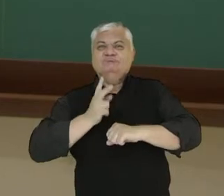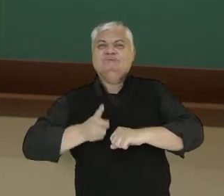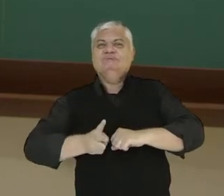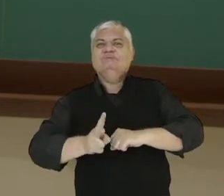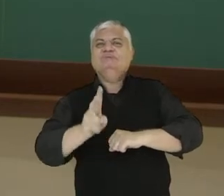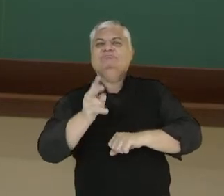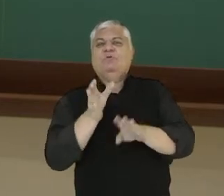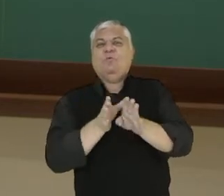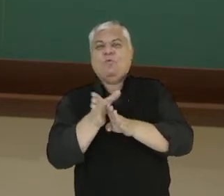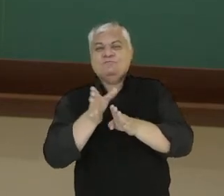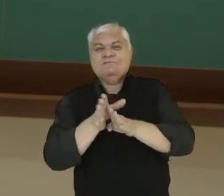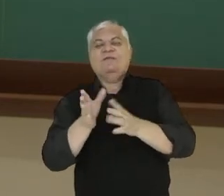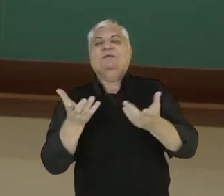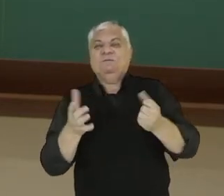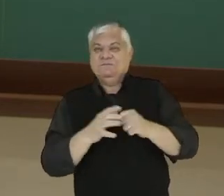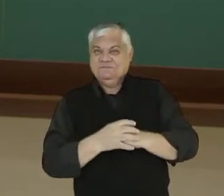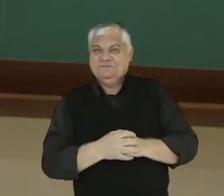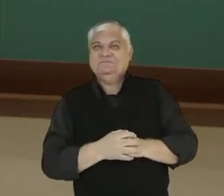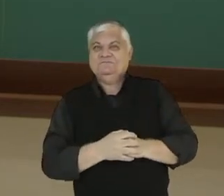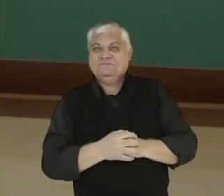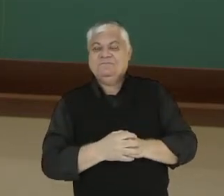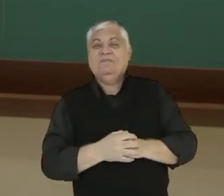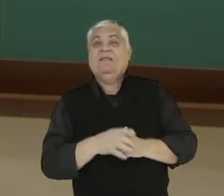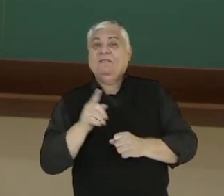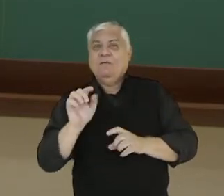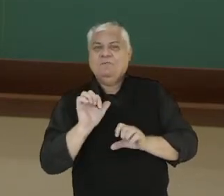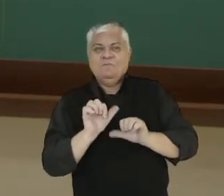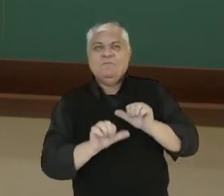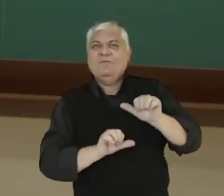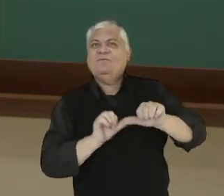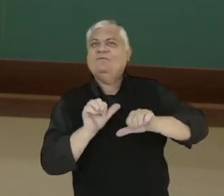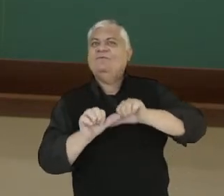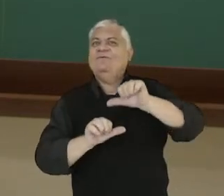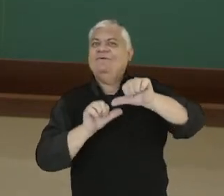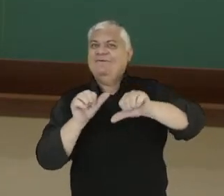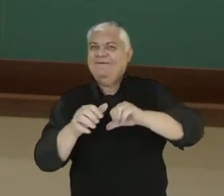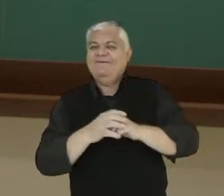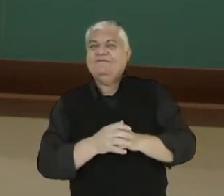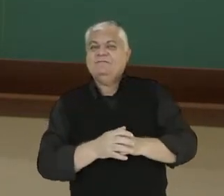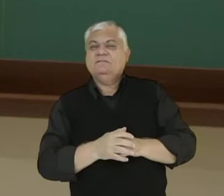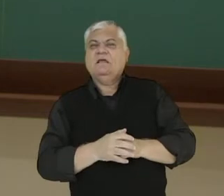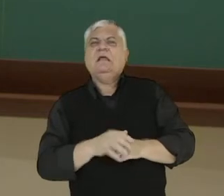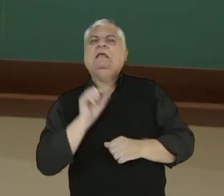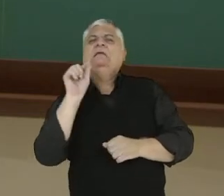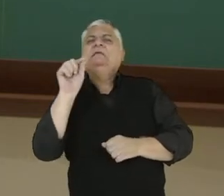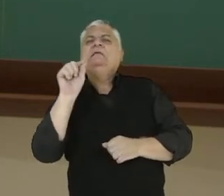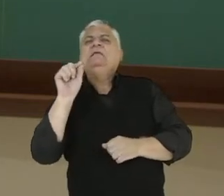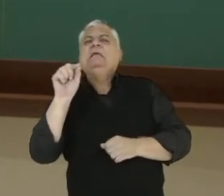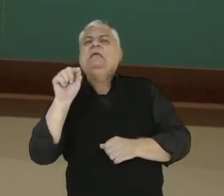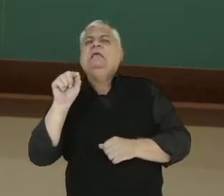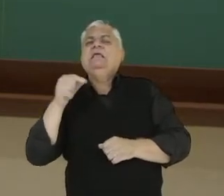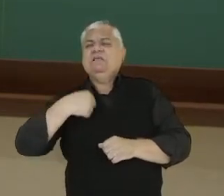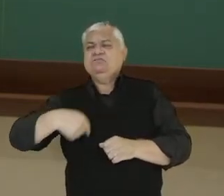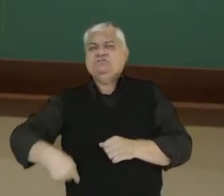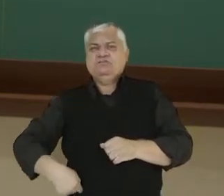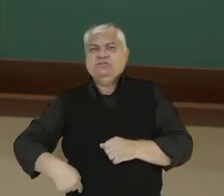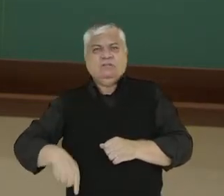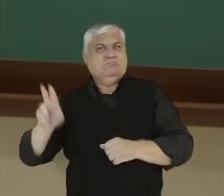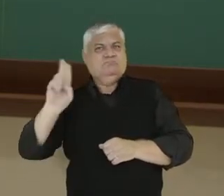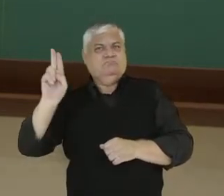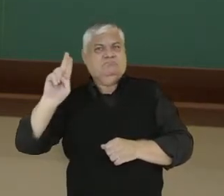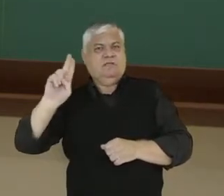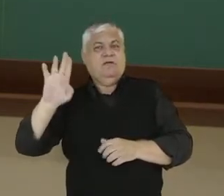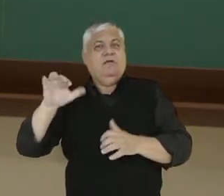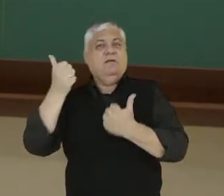de Segurança. Então teve uma mudança histórica, porque lembra que a gente falou? Quem representava a China? Era